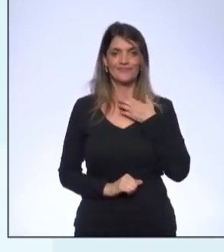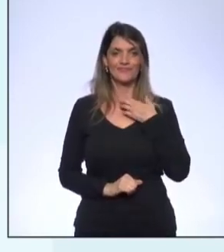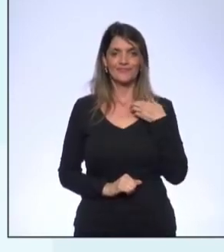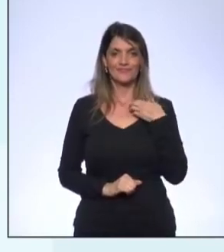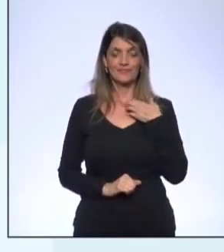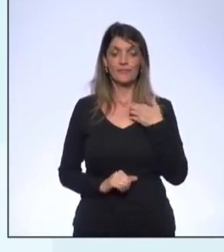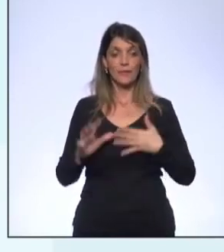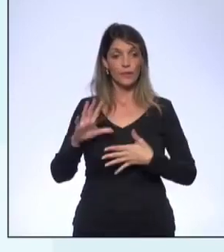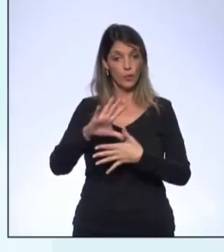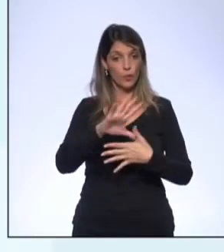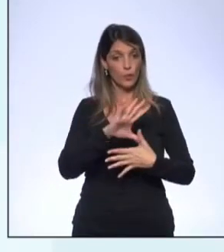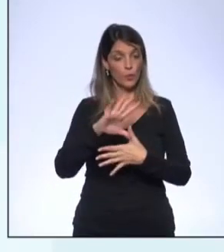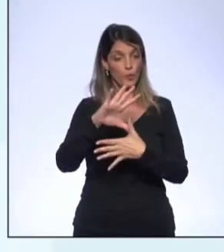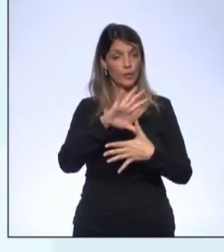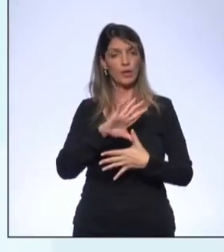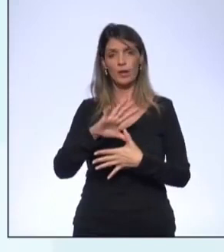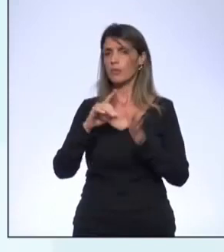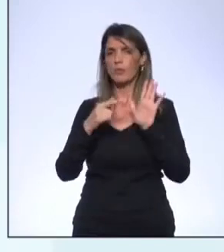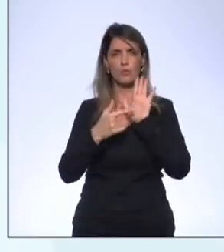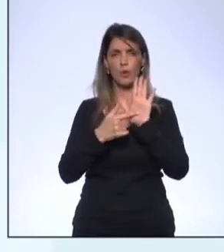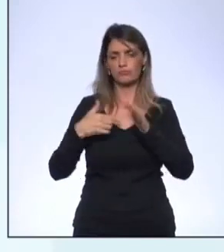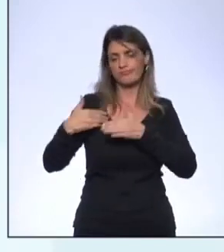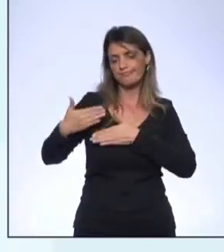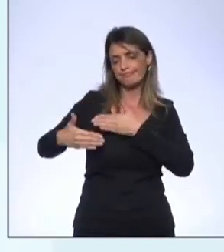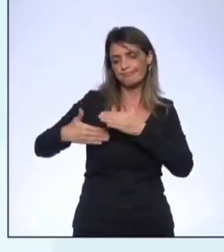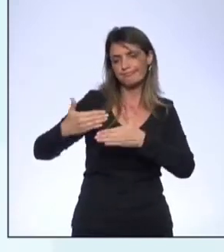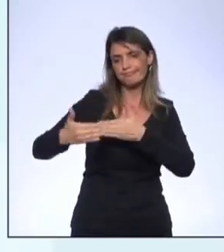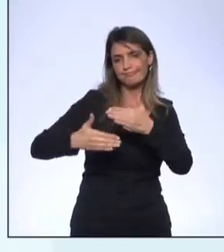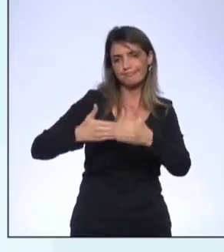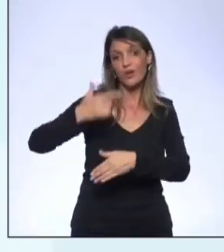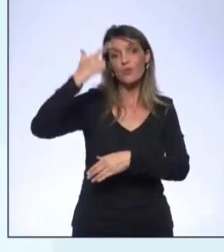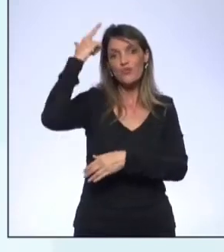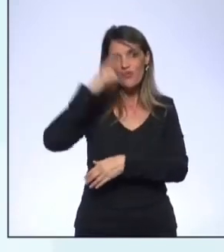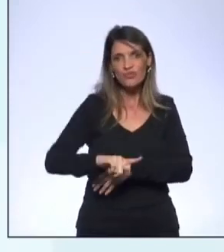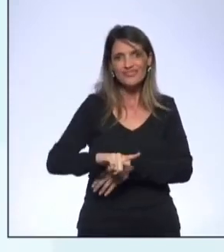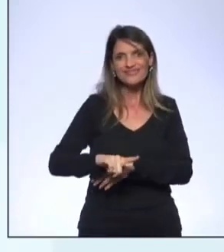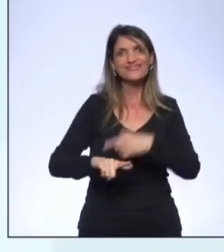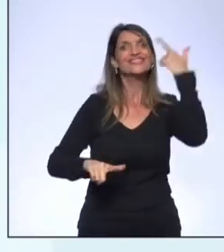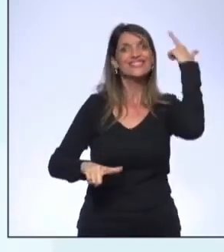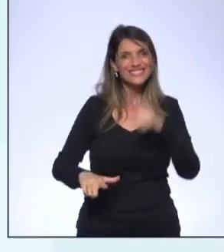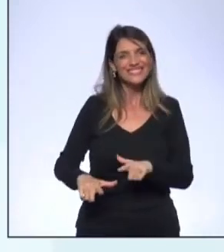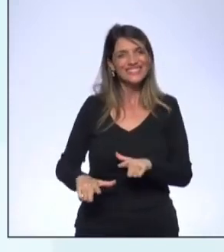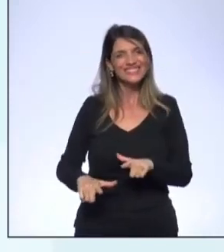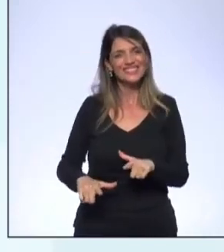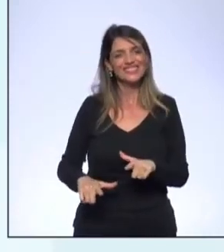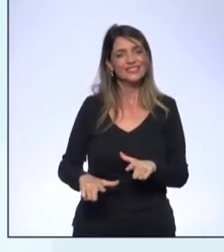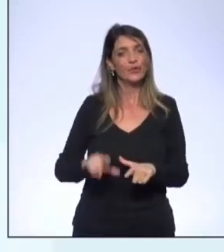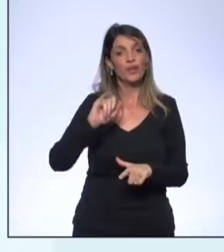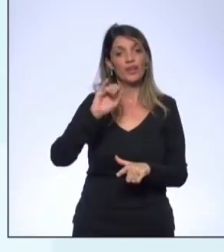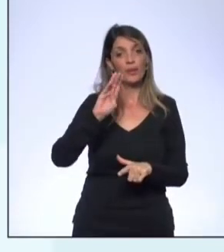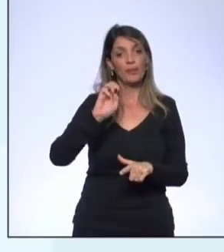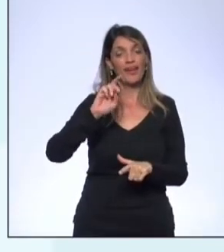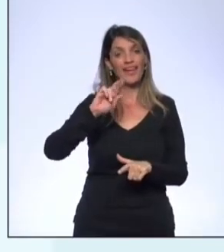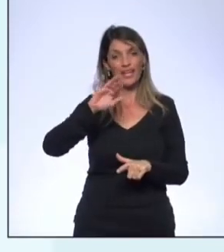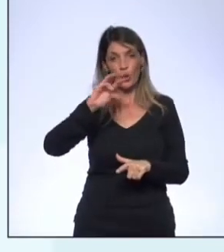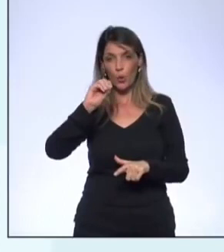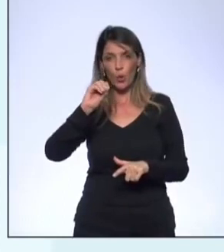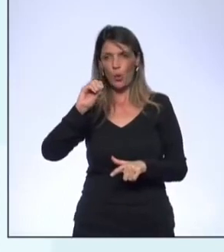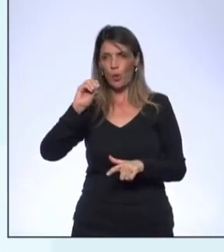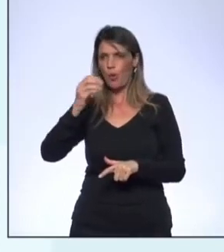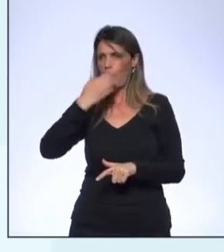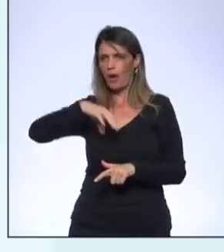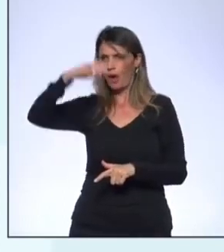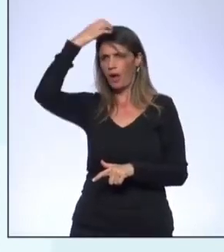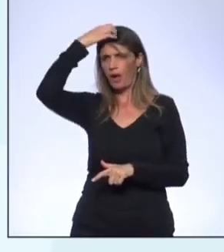esse mapa, gente, ele mostra o processo da reconquista, tá? A reconquista foram quando os ibéricos, ali as pessoas dos reinos